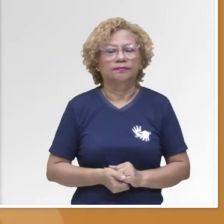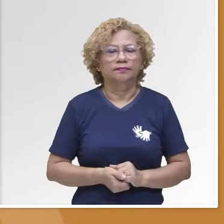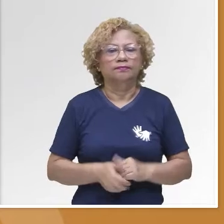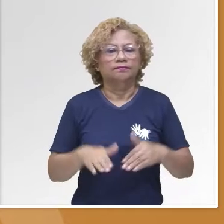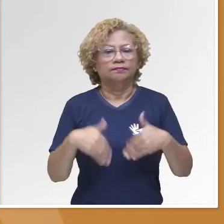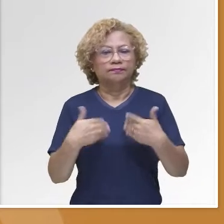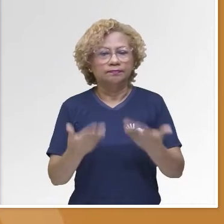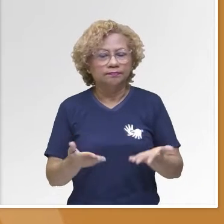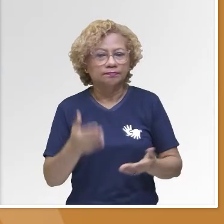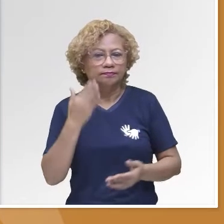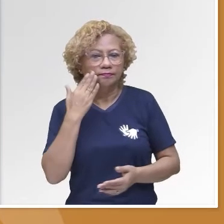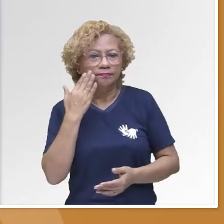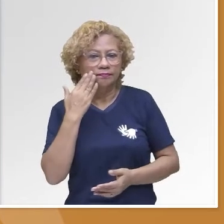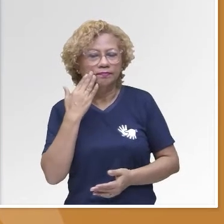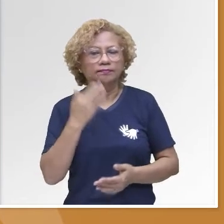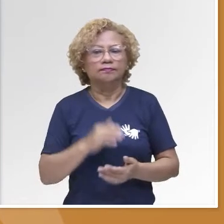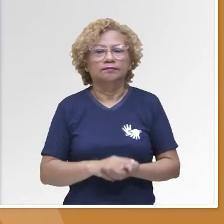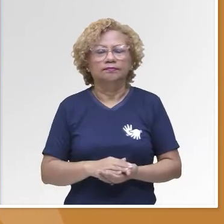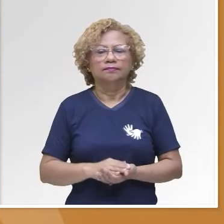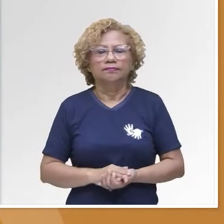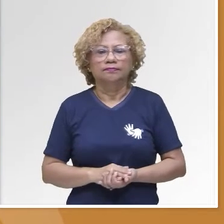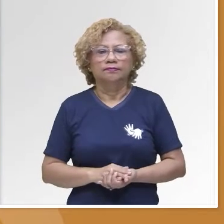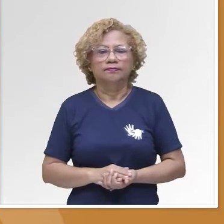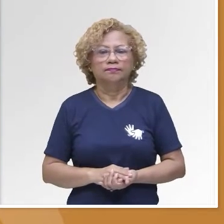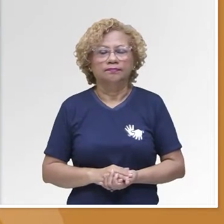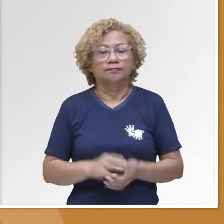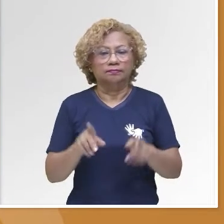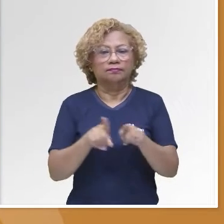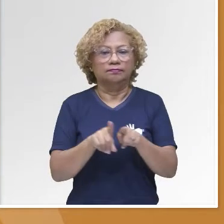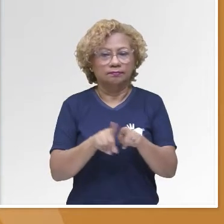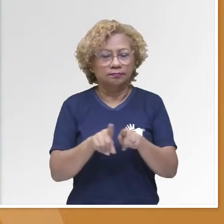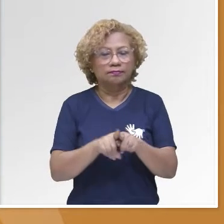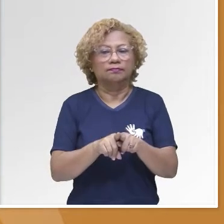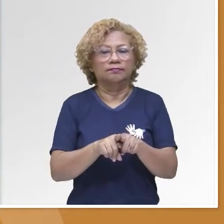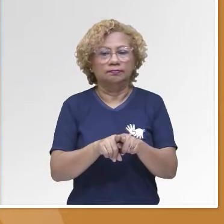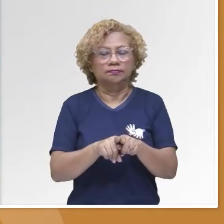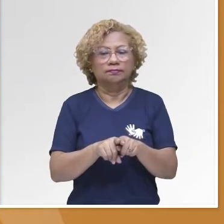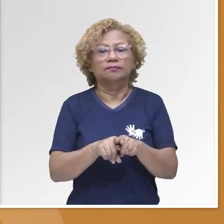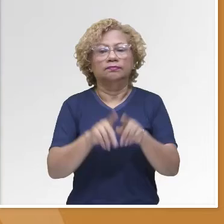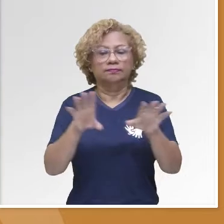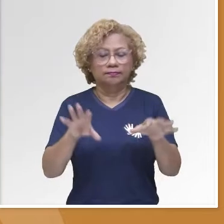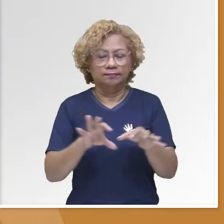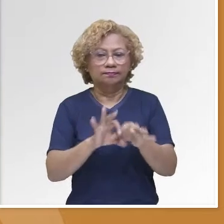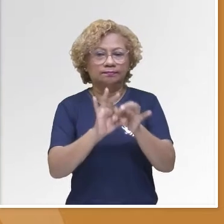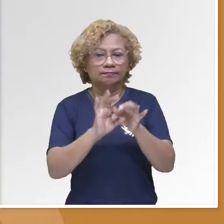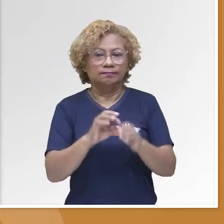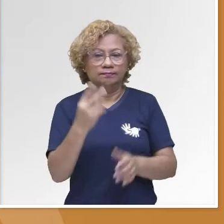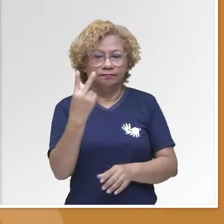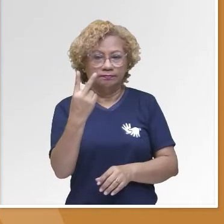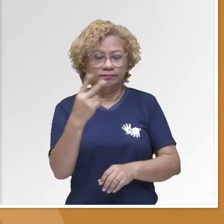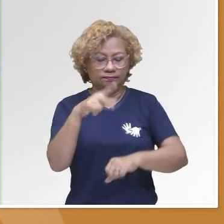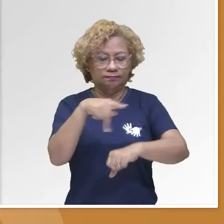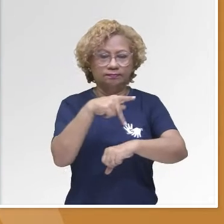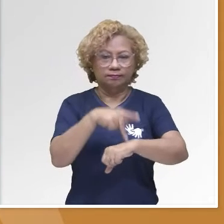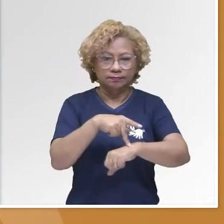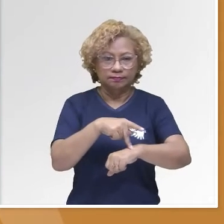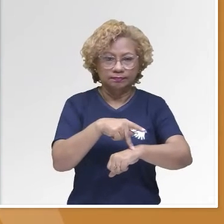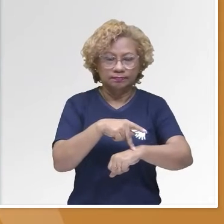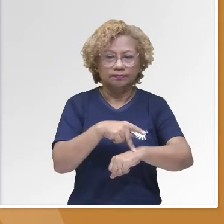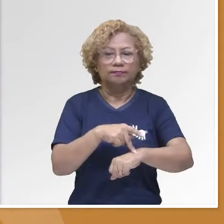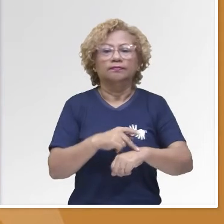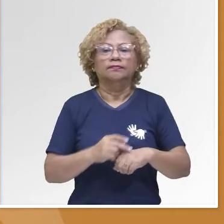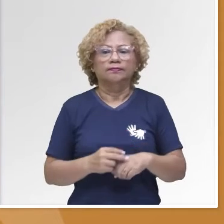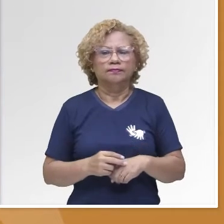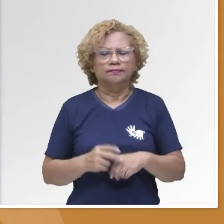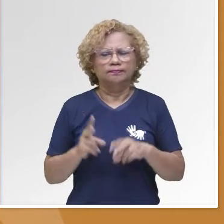vou pedir para colocar na cartela ainda, por favor, a gente vai verificar que ainda com esse acordo bilateral, né, países começam a se